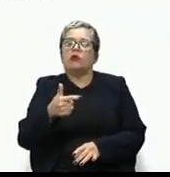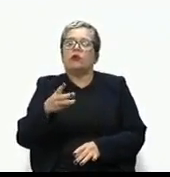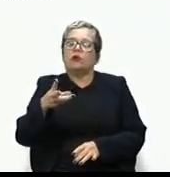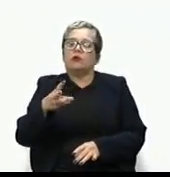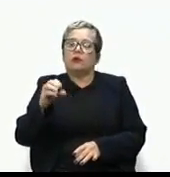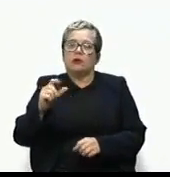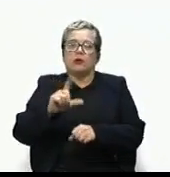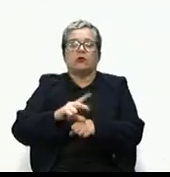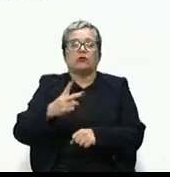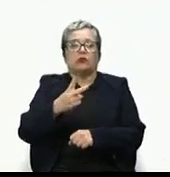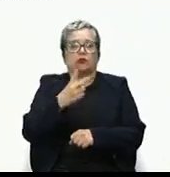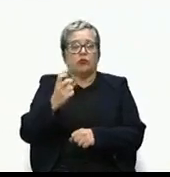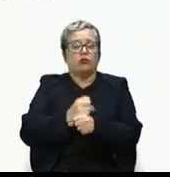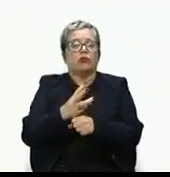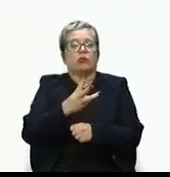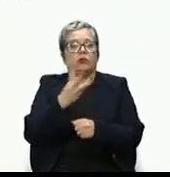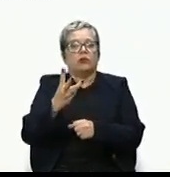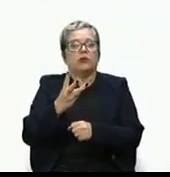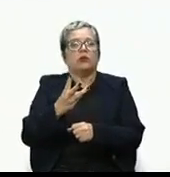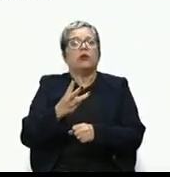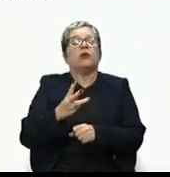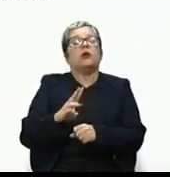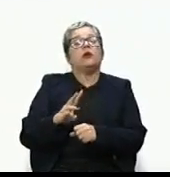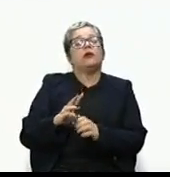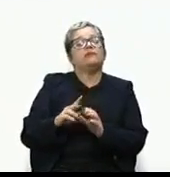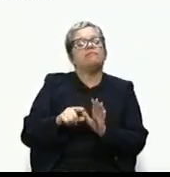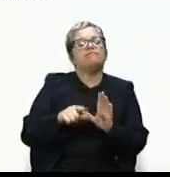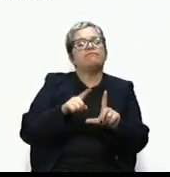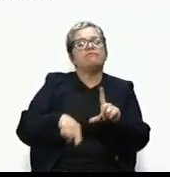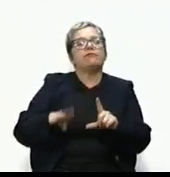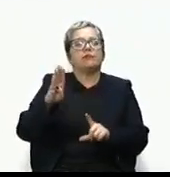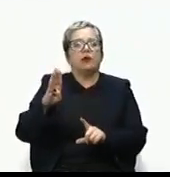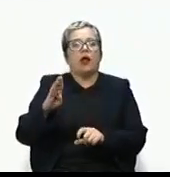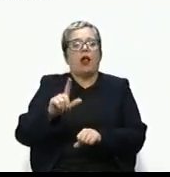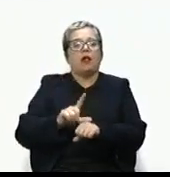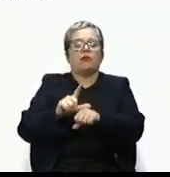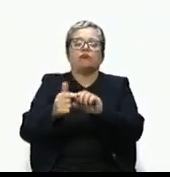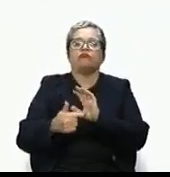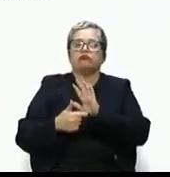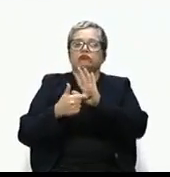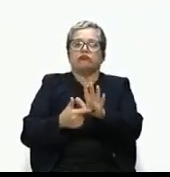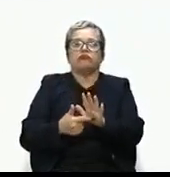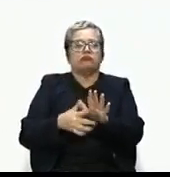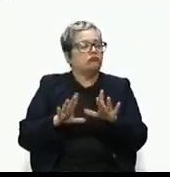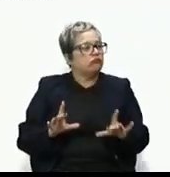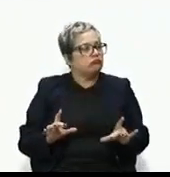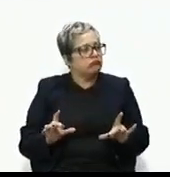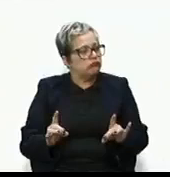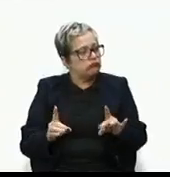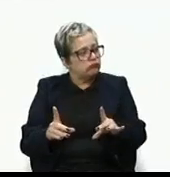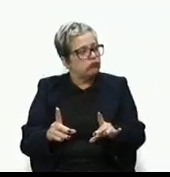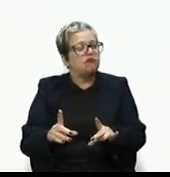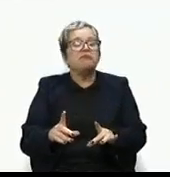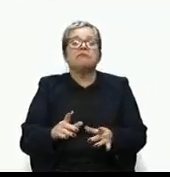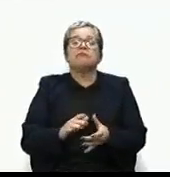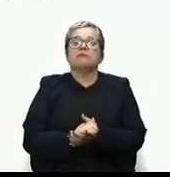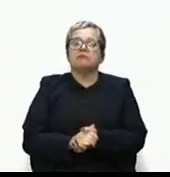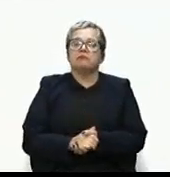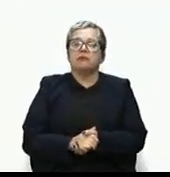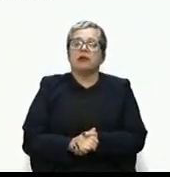2.230 na loja 2 no ano 3, e o item B, a loja que apresentou o maior faturamento foi a